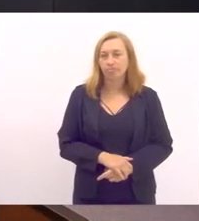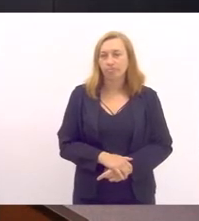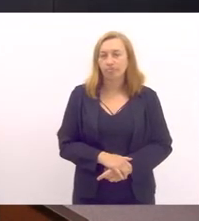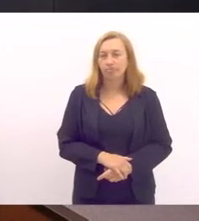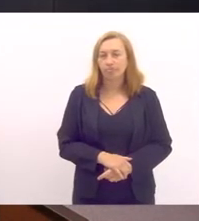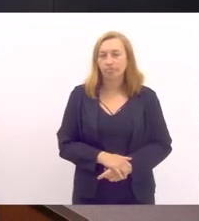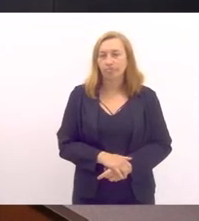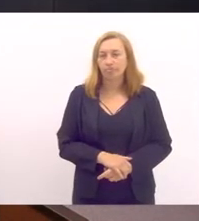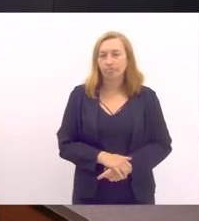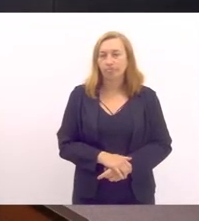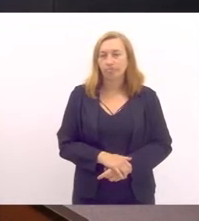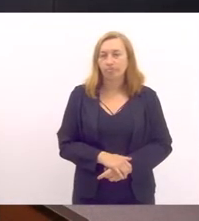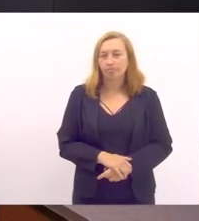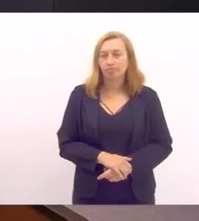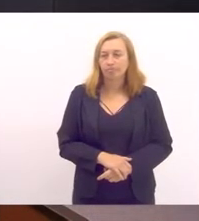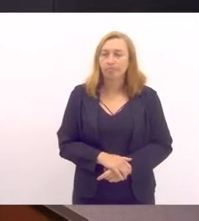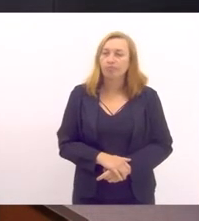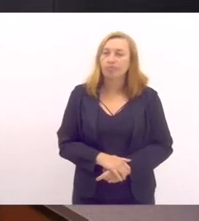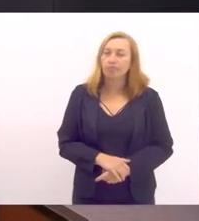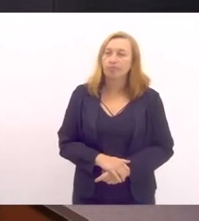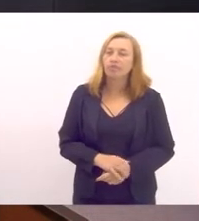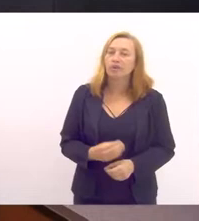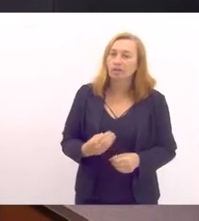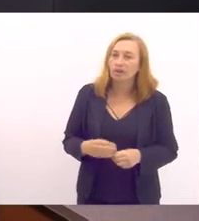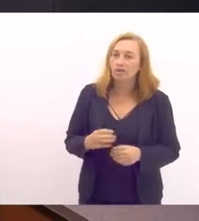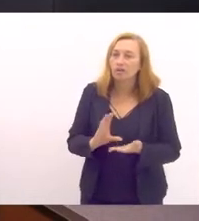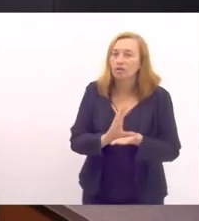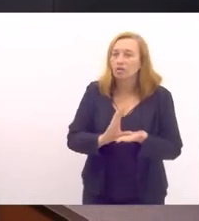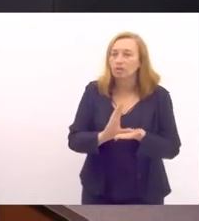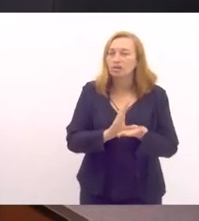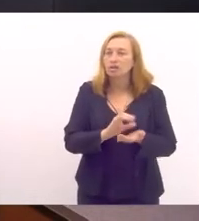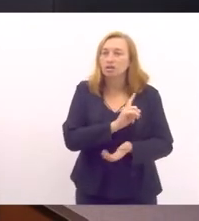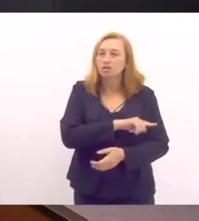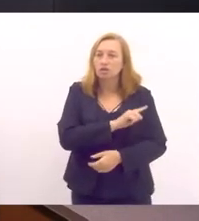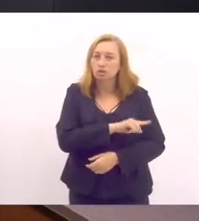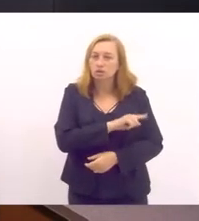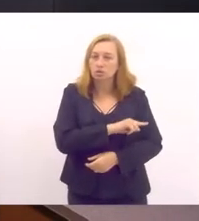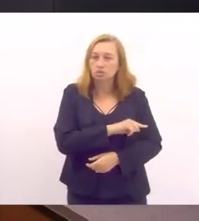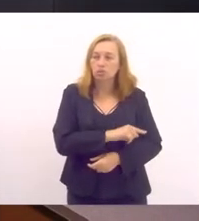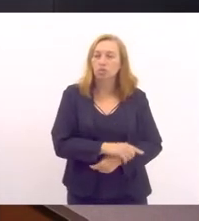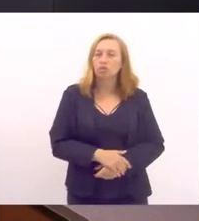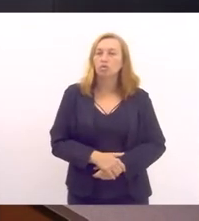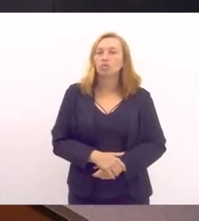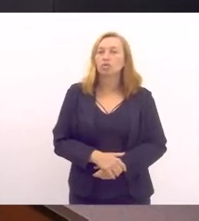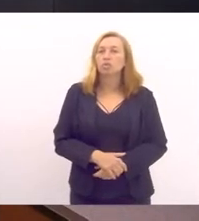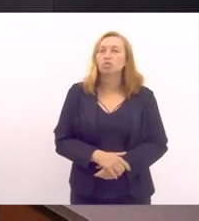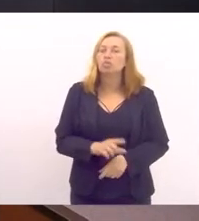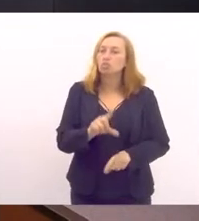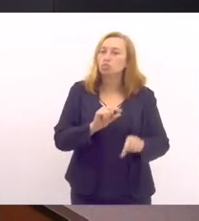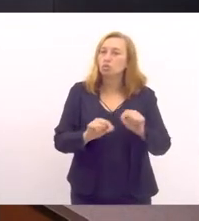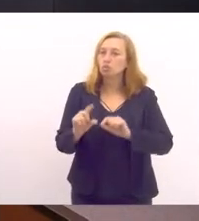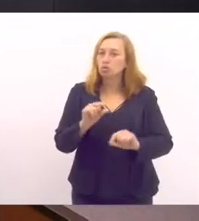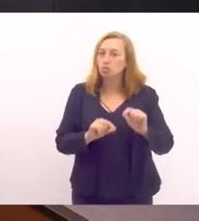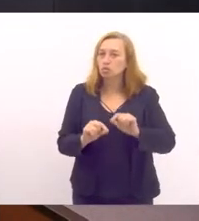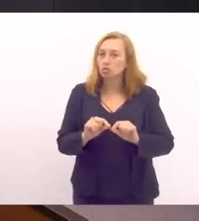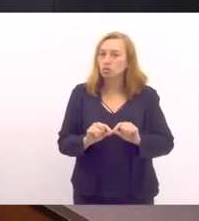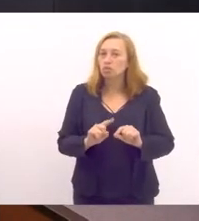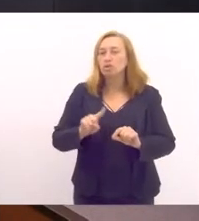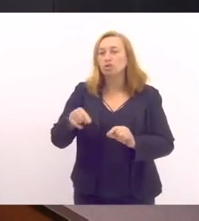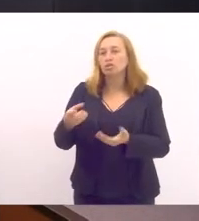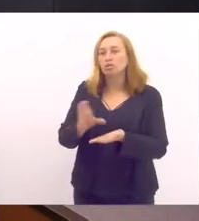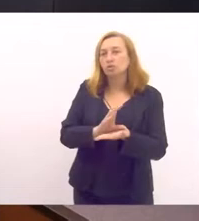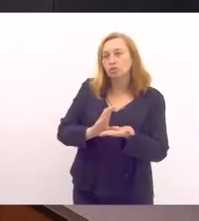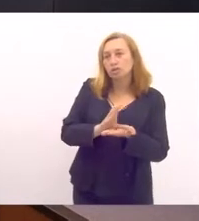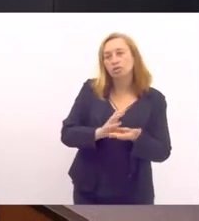Os fundos municipais, eles têm que ter um conselho gestor, e esse conselho gestor, ele é escolhido dentre os conselheiros